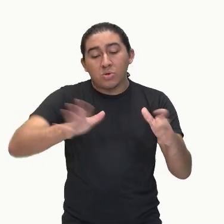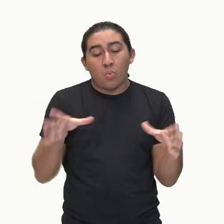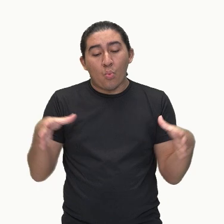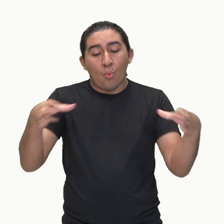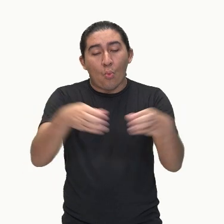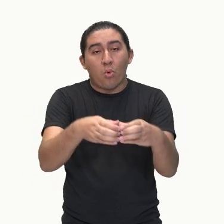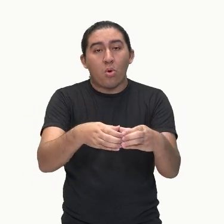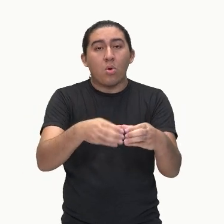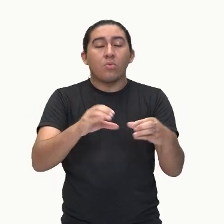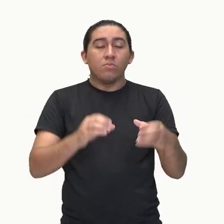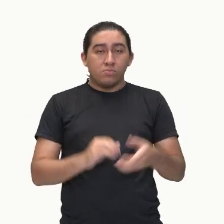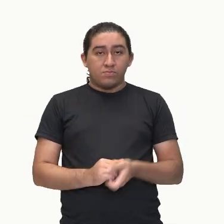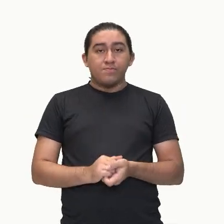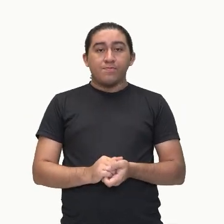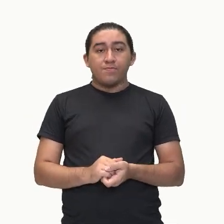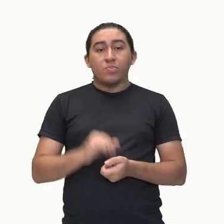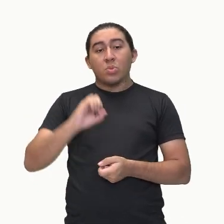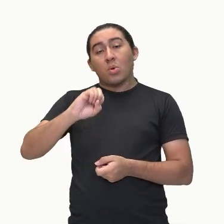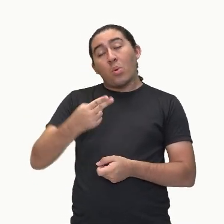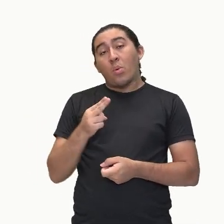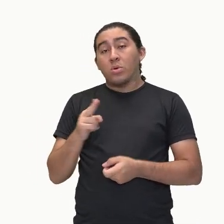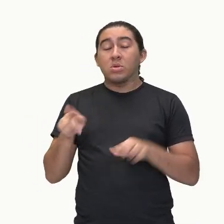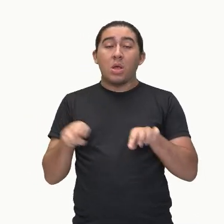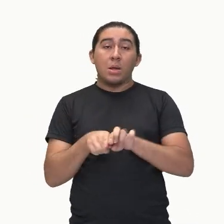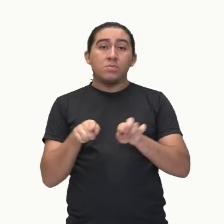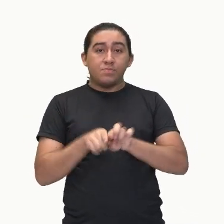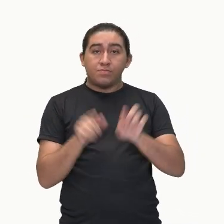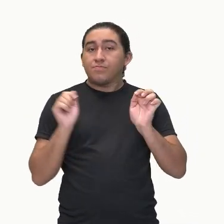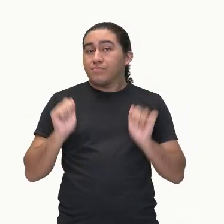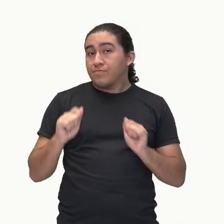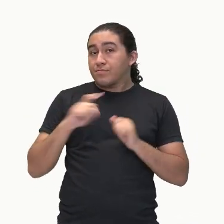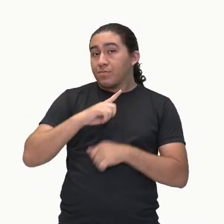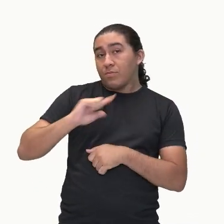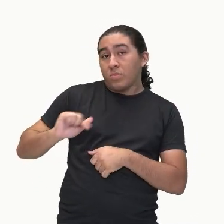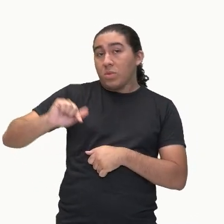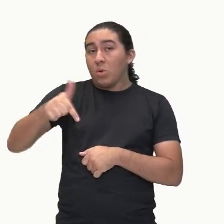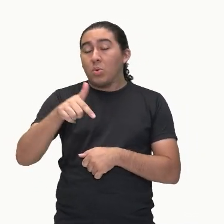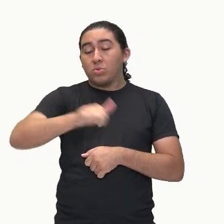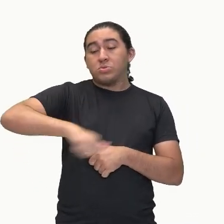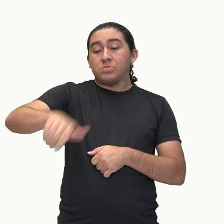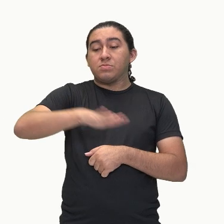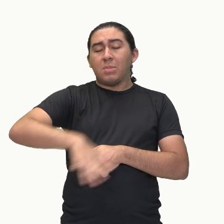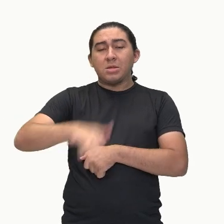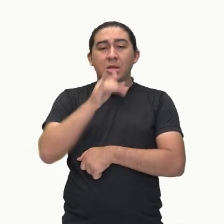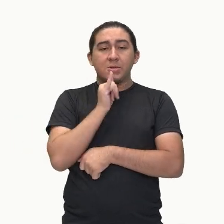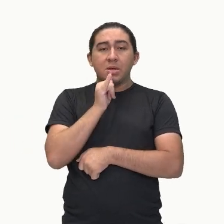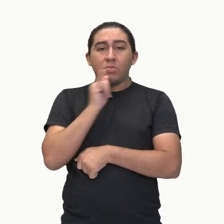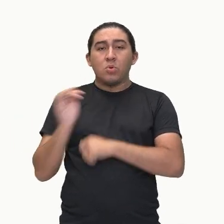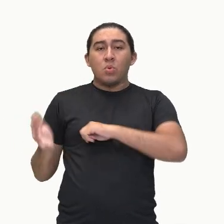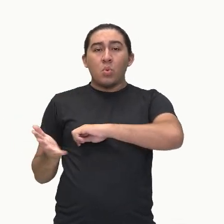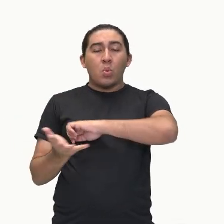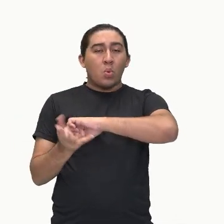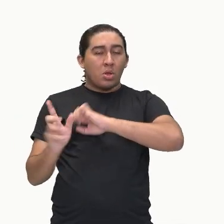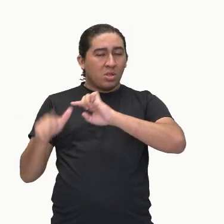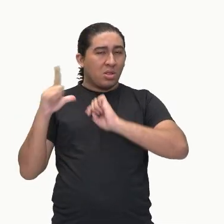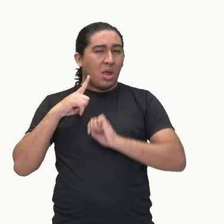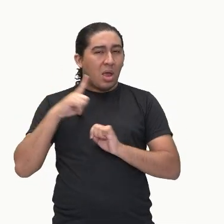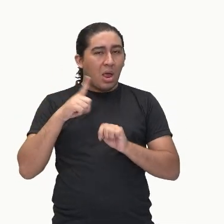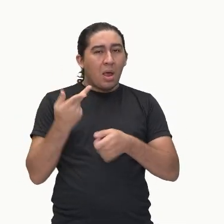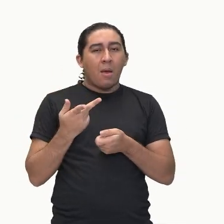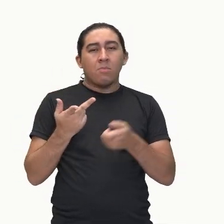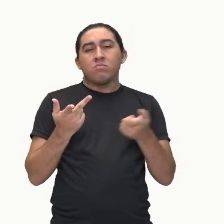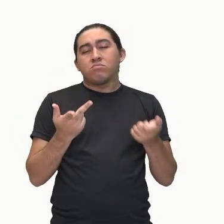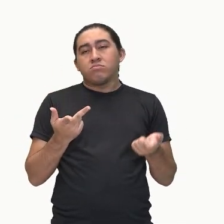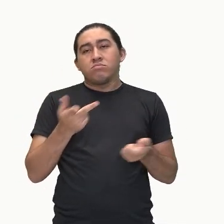numa região restrita, ou também levar a outras instâncias, como até mesmo ter o reconhecimento de